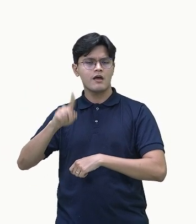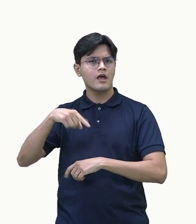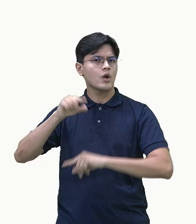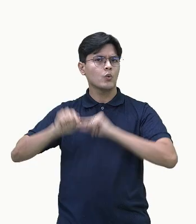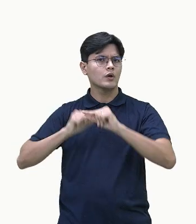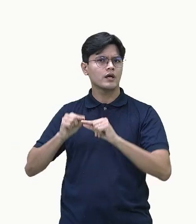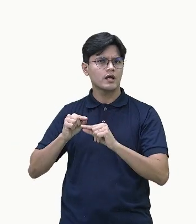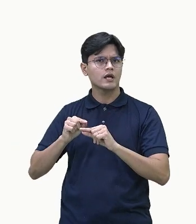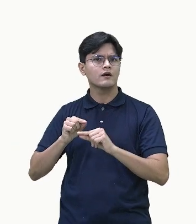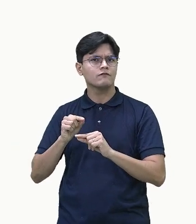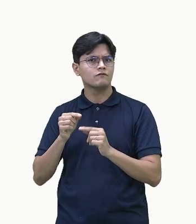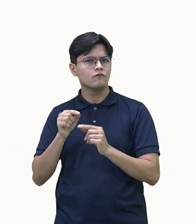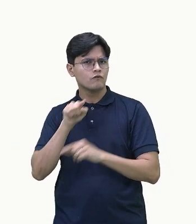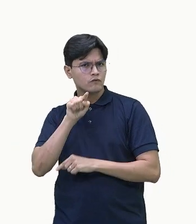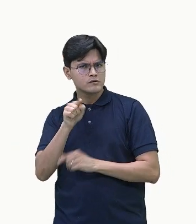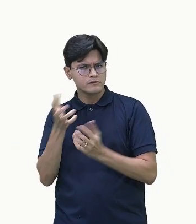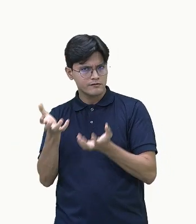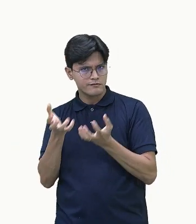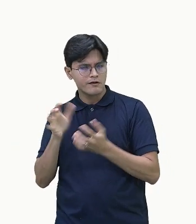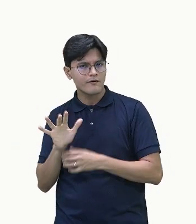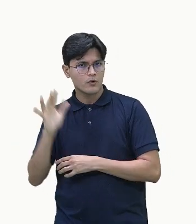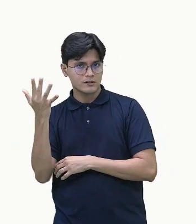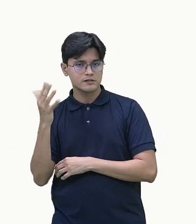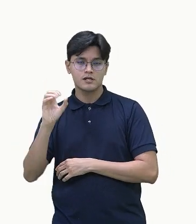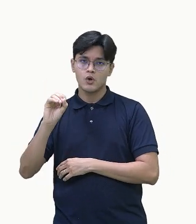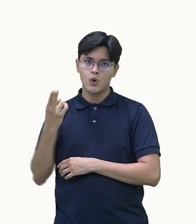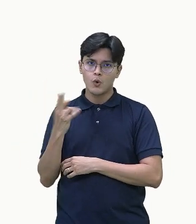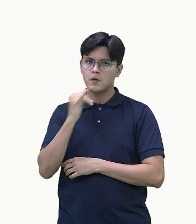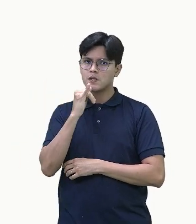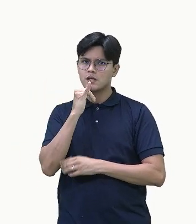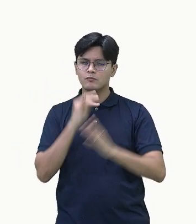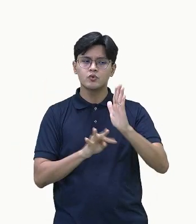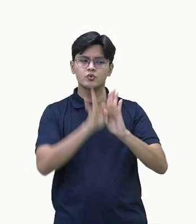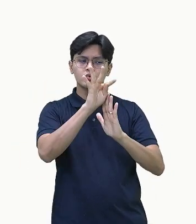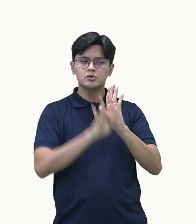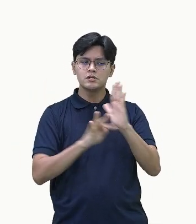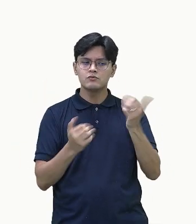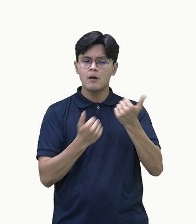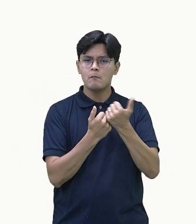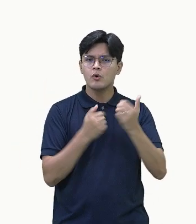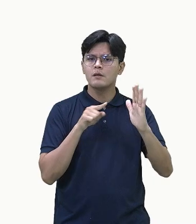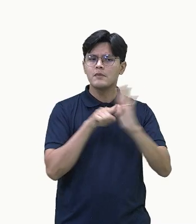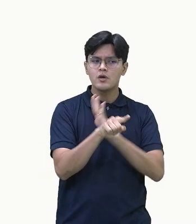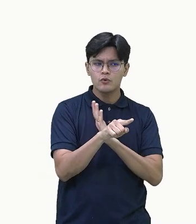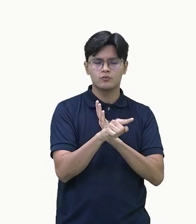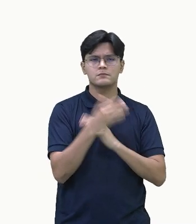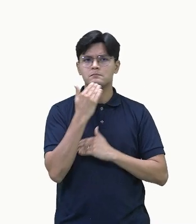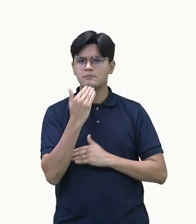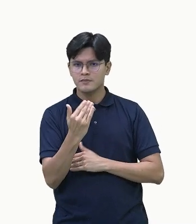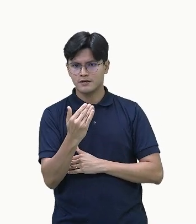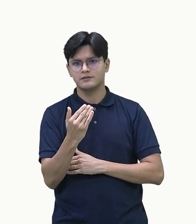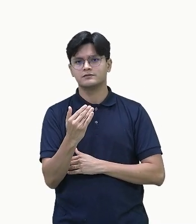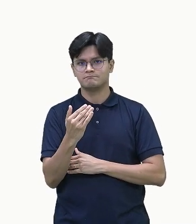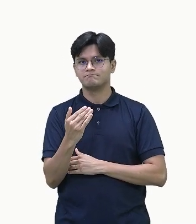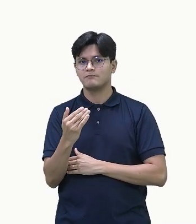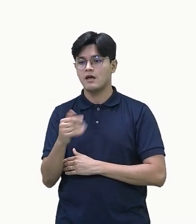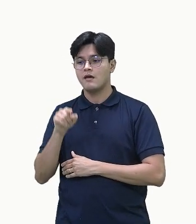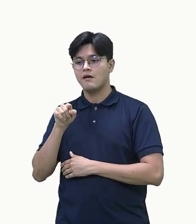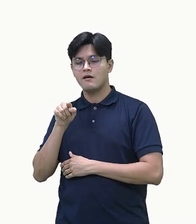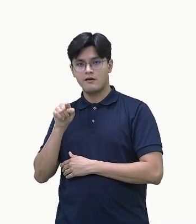até mesmo o que a questão está te pedindo, pelo número total de resultados possíveis, variando